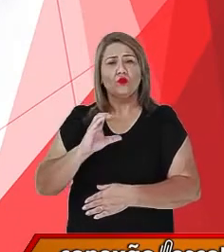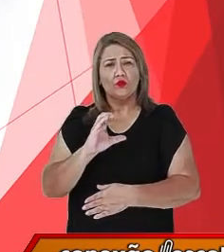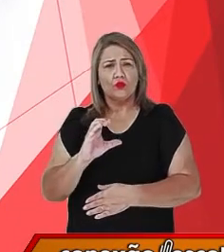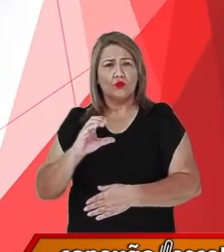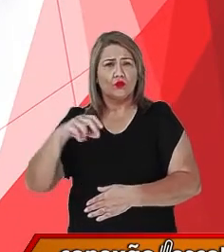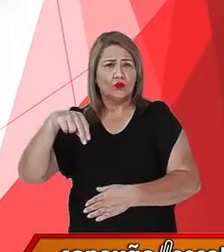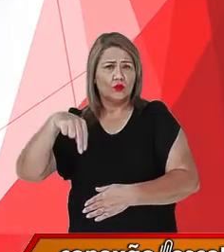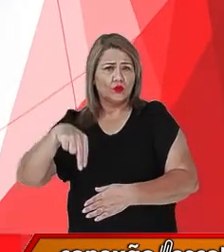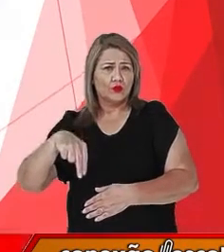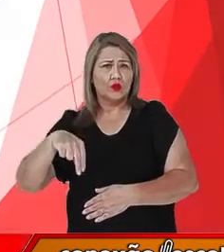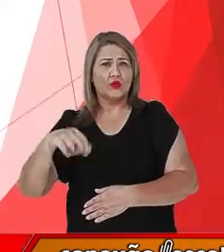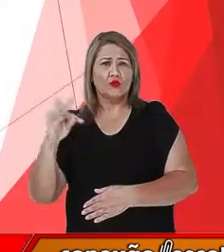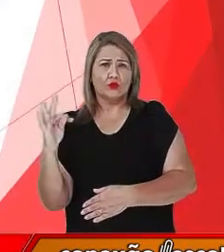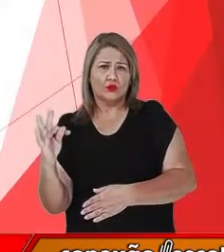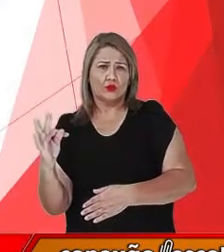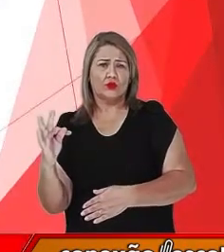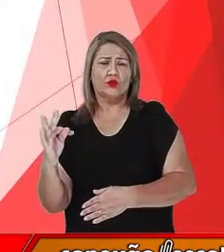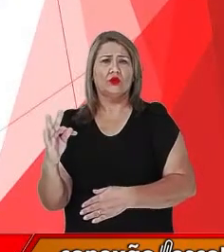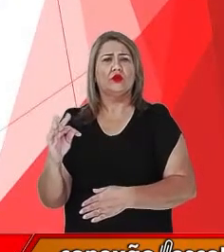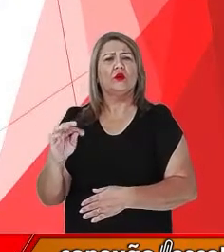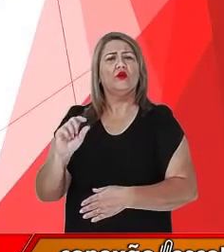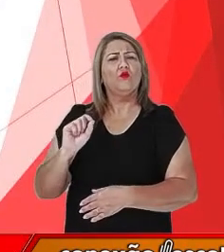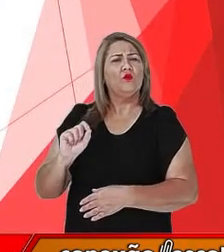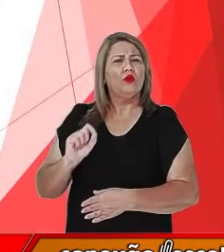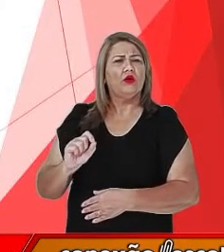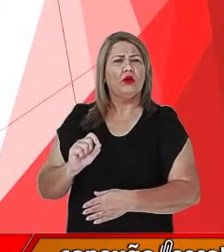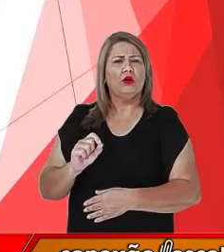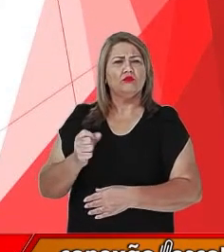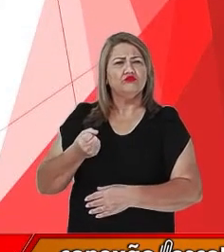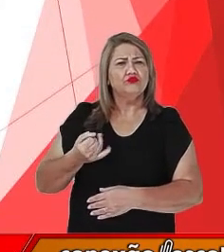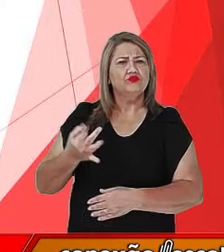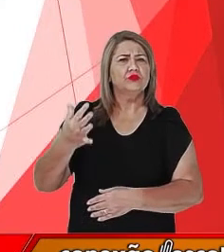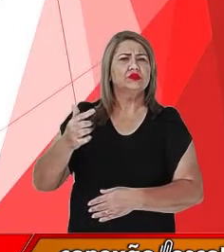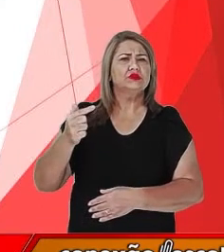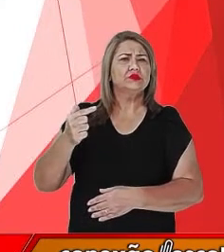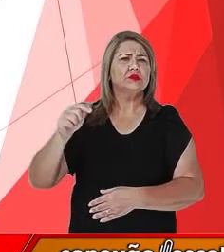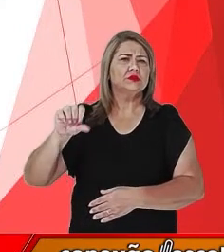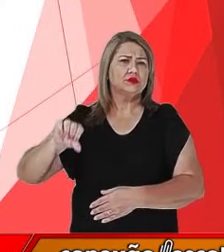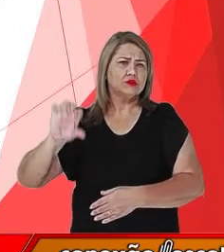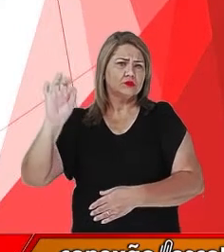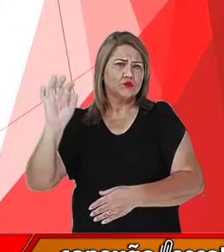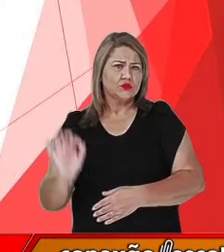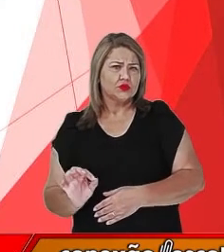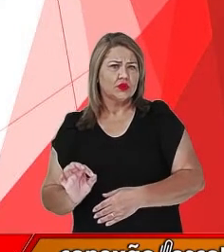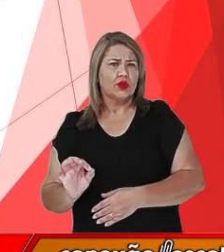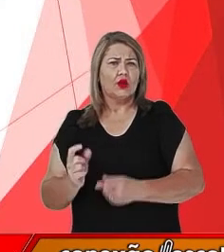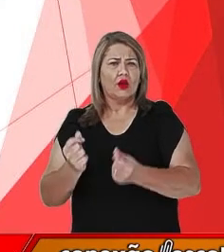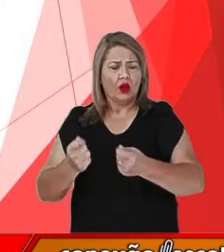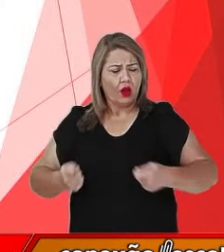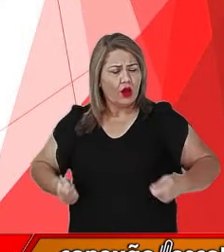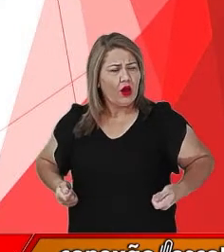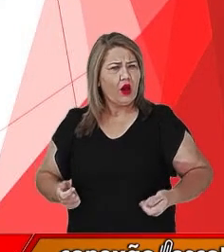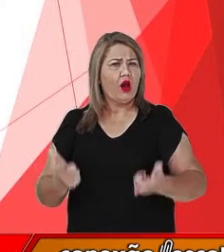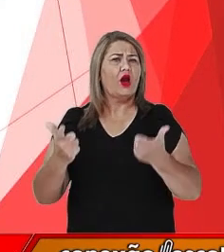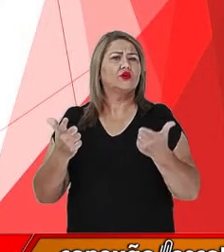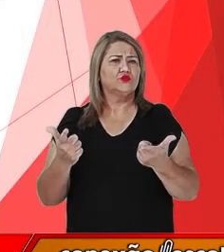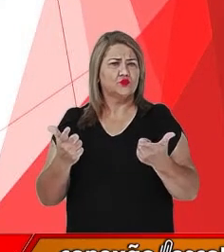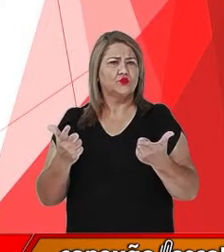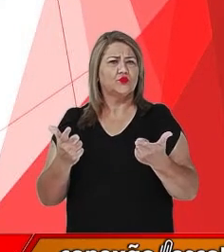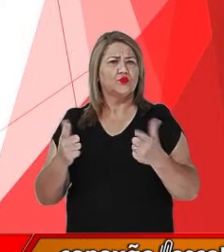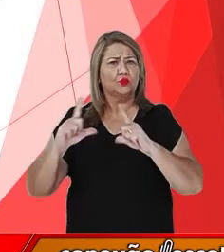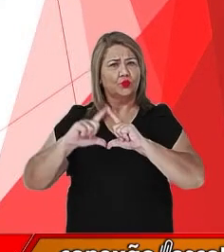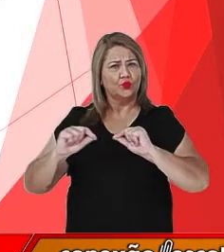Confederação Nacional de Transporte, estima-se que 79% de todo o valor gasto pela